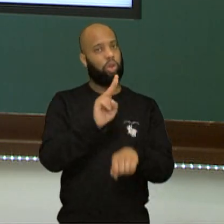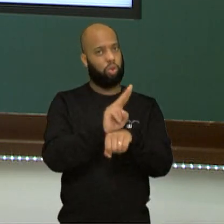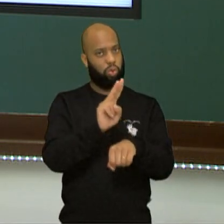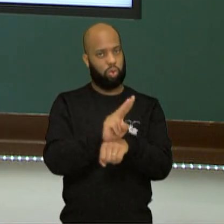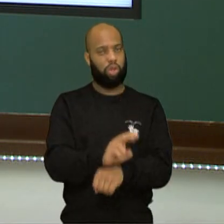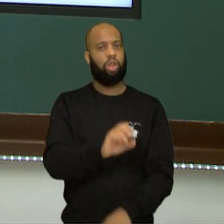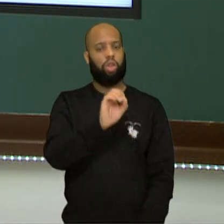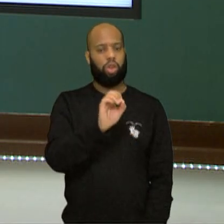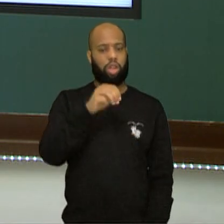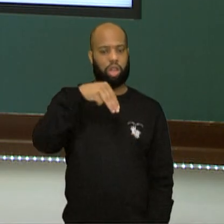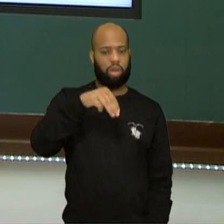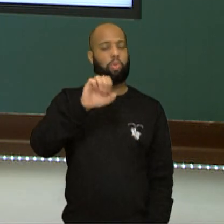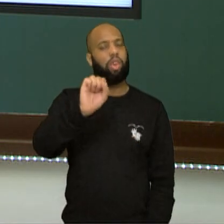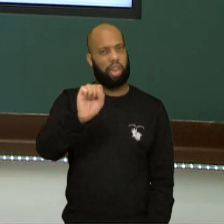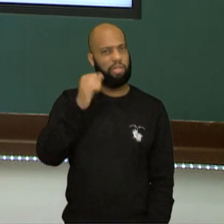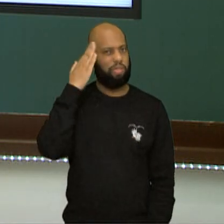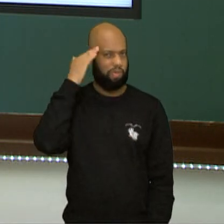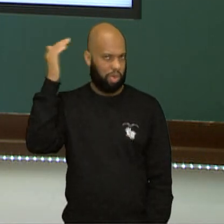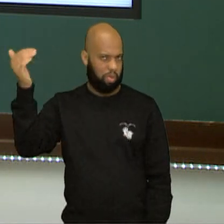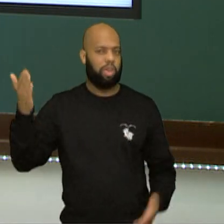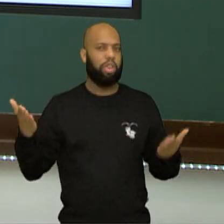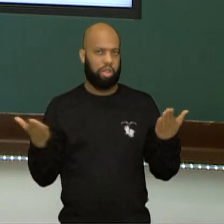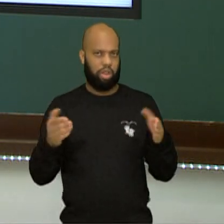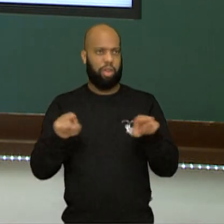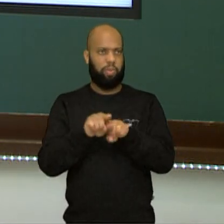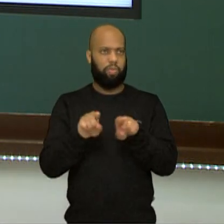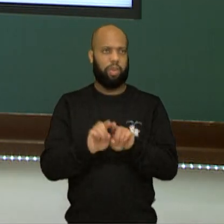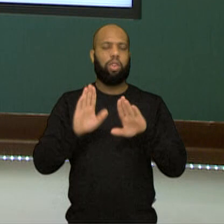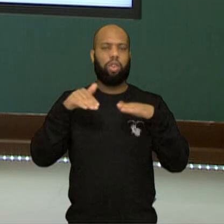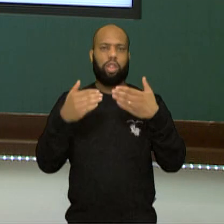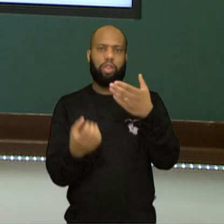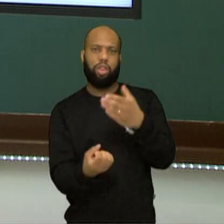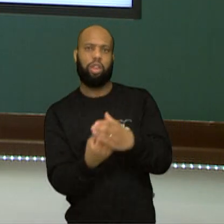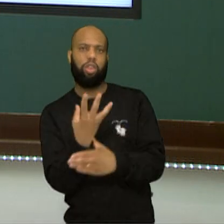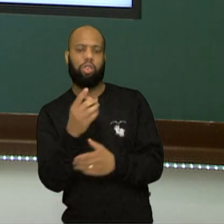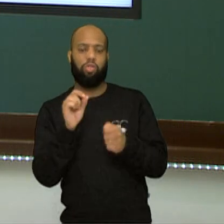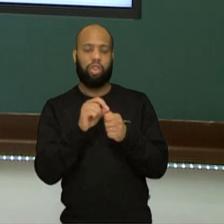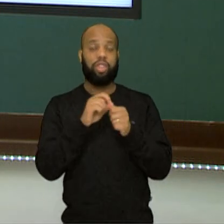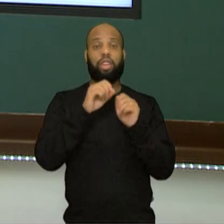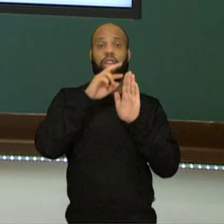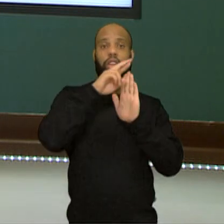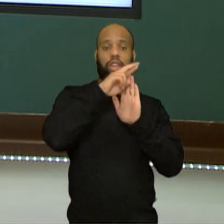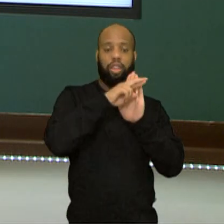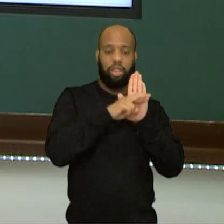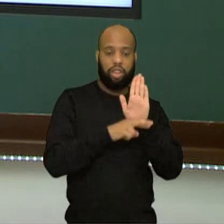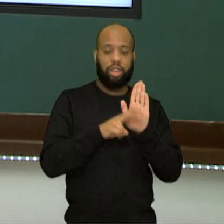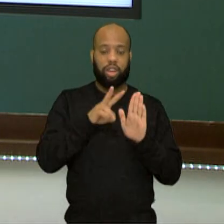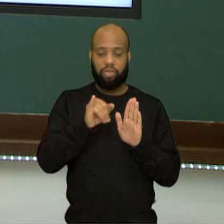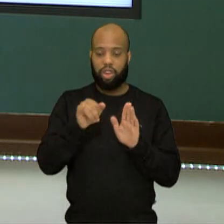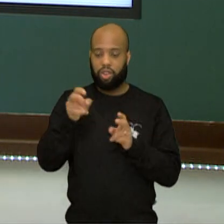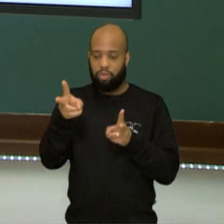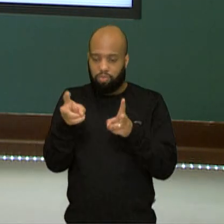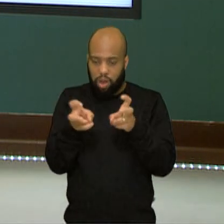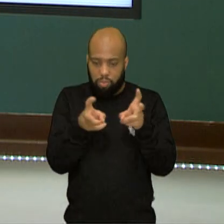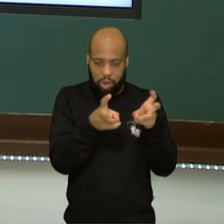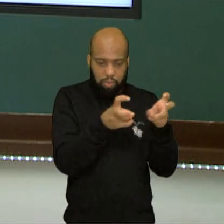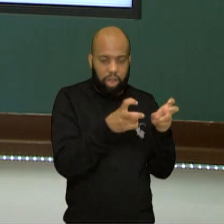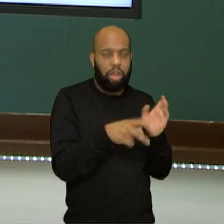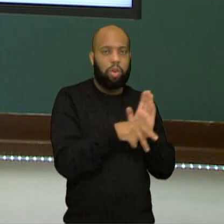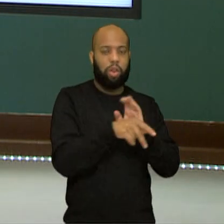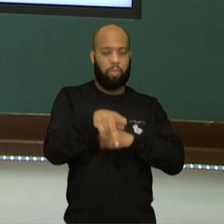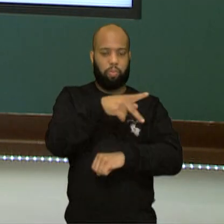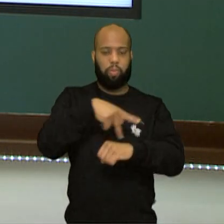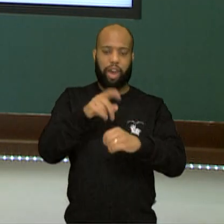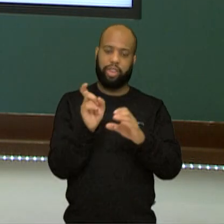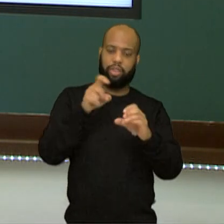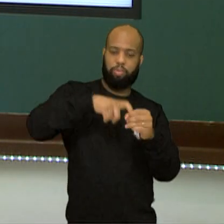falada nesses últimos tempos aí, né? Então ela foi criada estabelecendo as regras para serem observadas pelos Estados-membros. Se